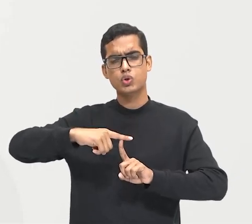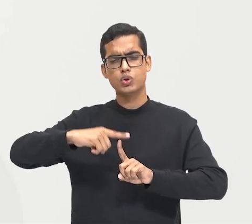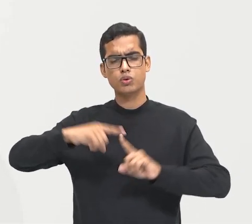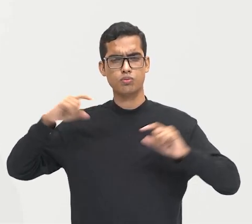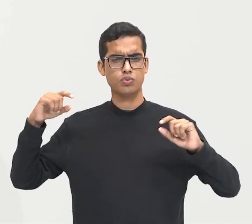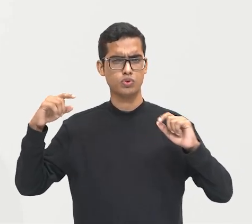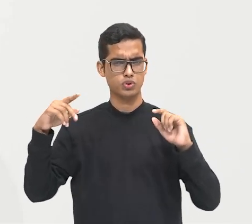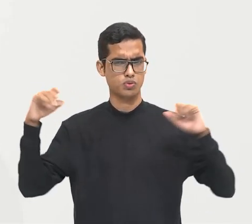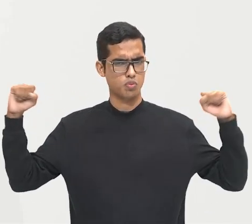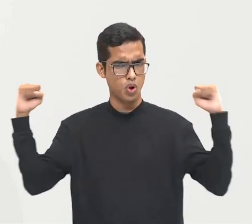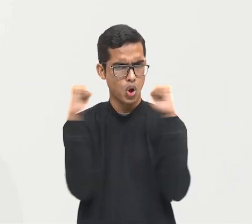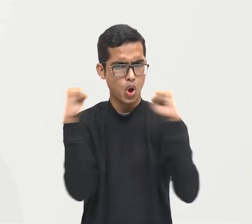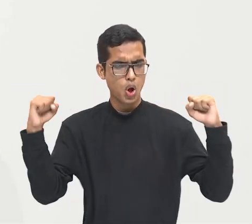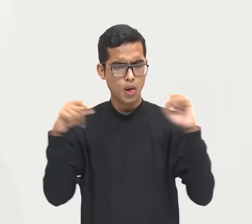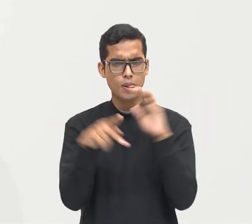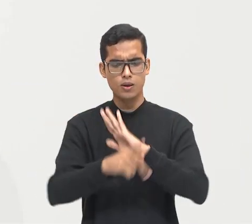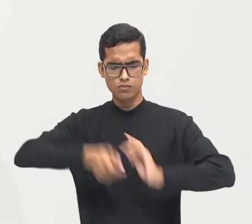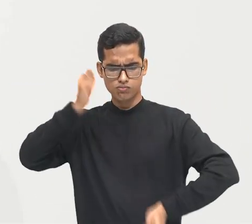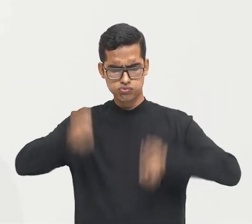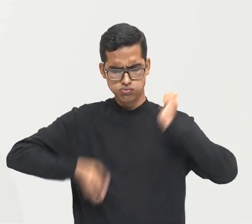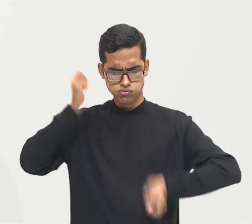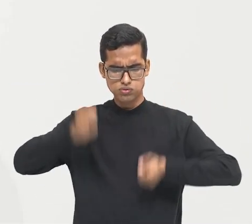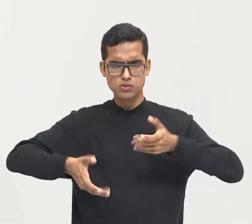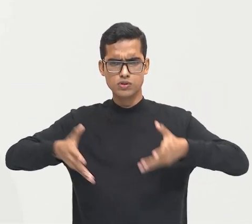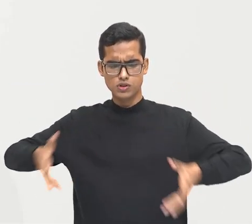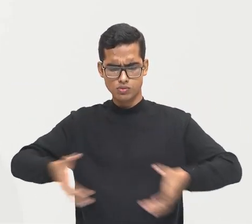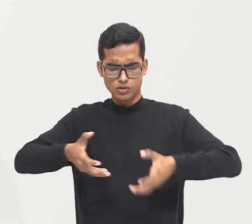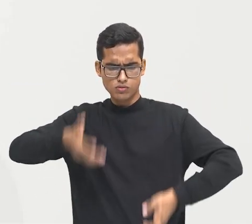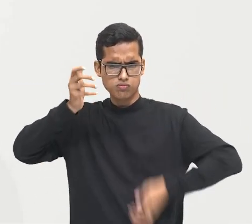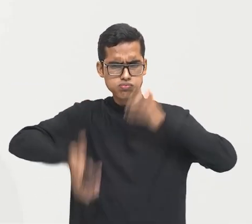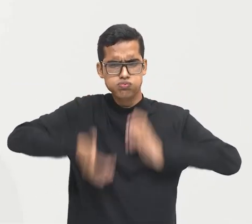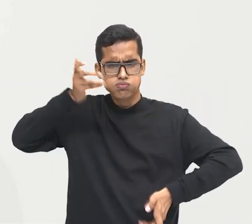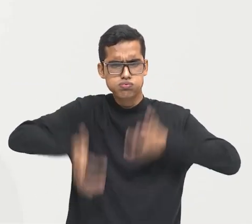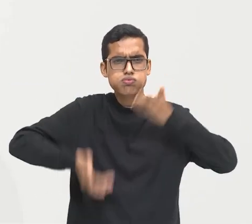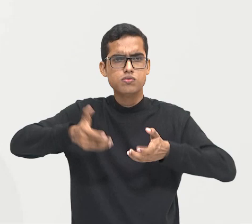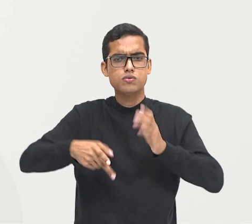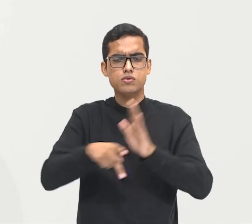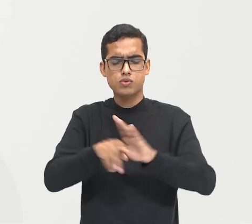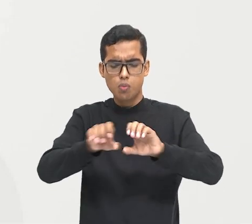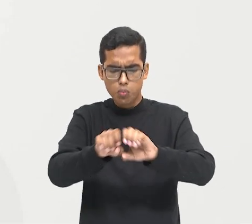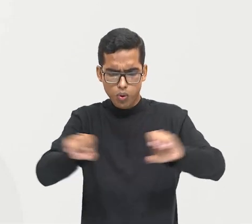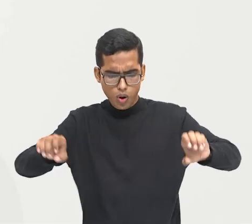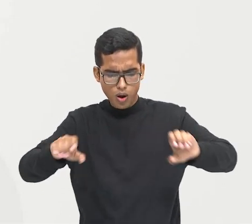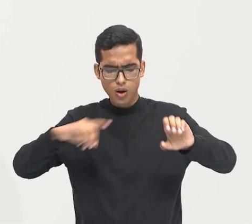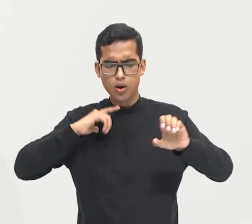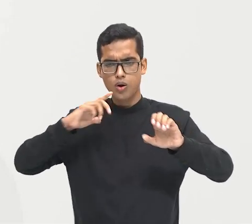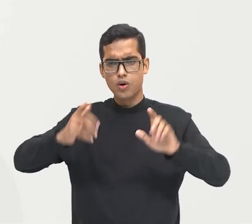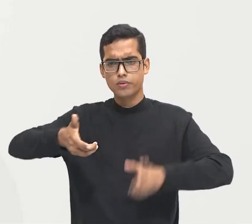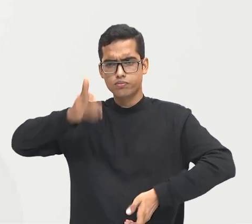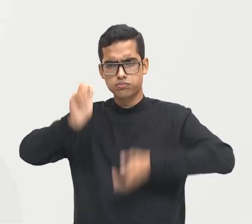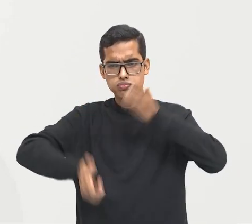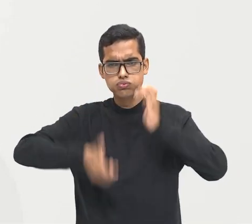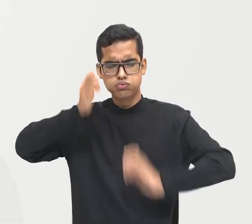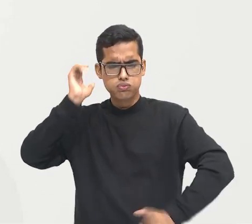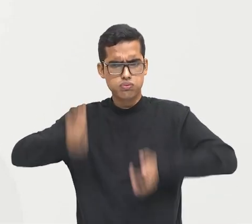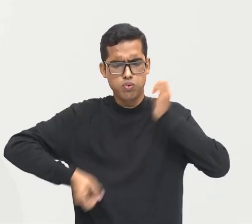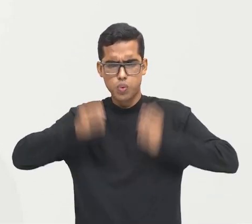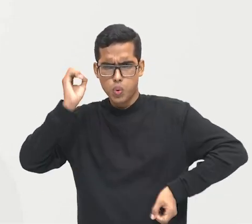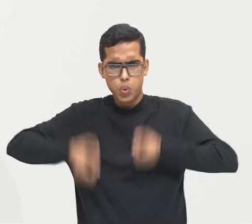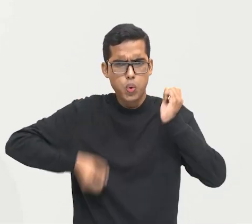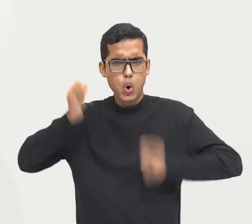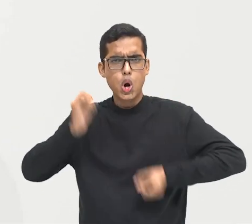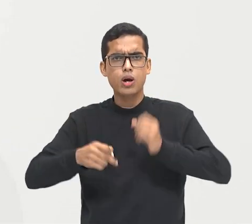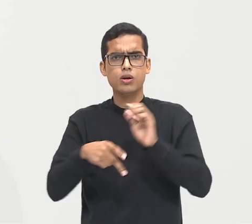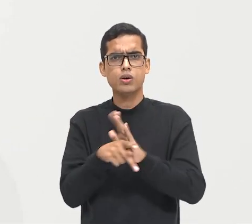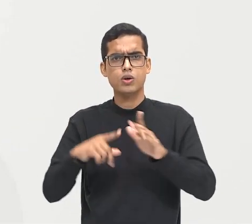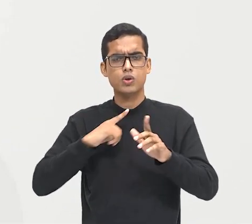aí, o crossfit, e aí ela está balançando essas cordas. Observa que ela está formando aí, ó, ondas, né? Então essas ondas ali, a partir